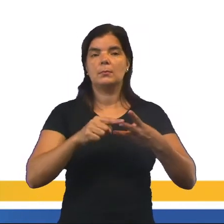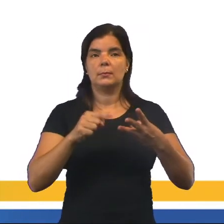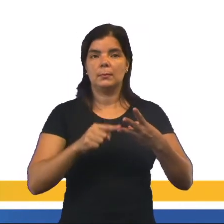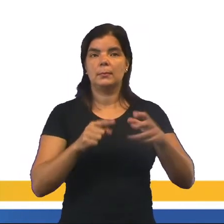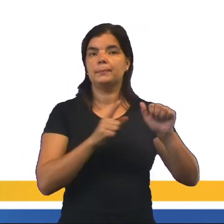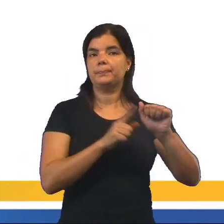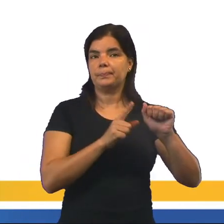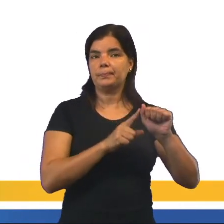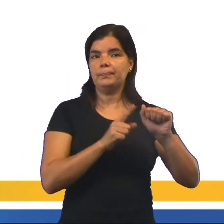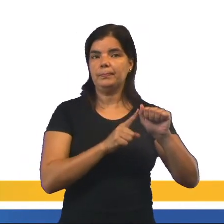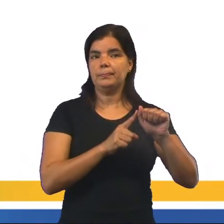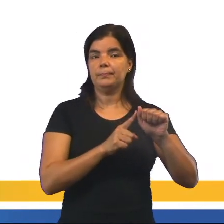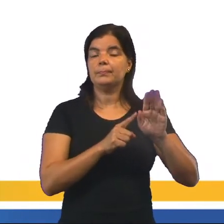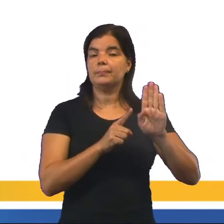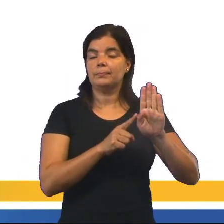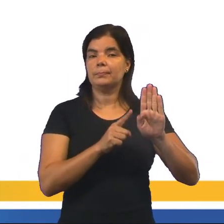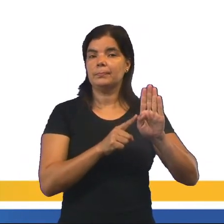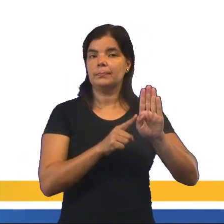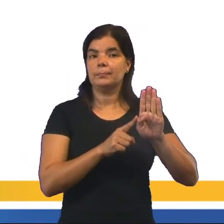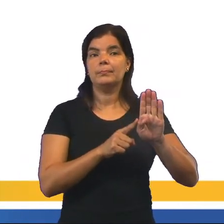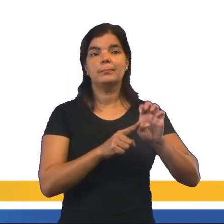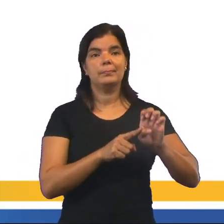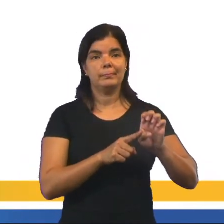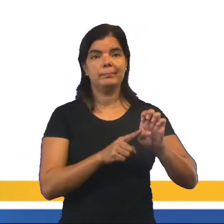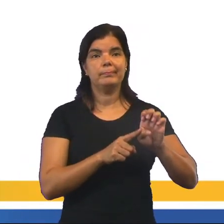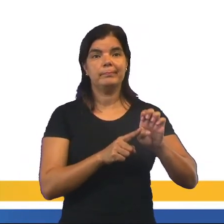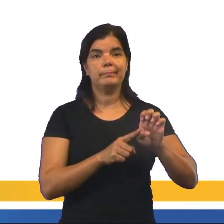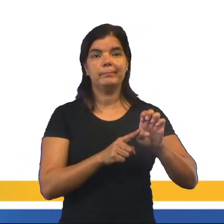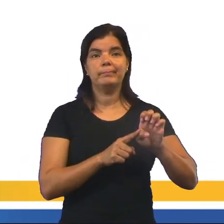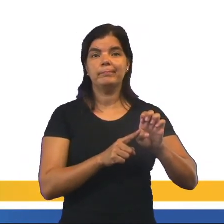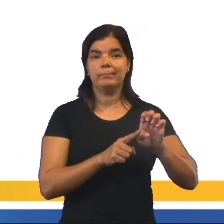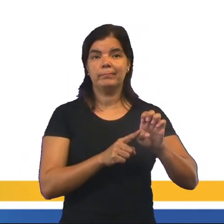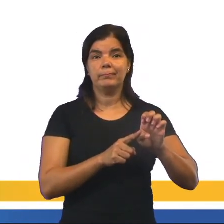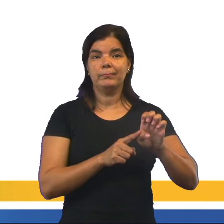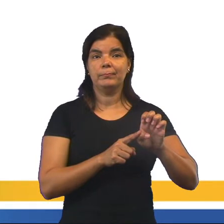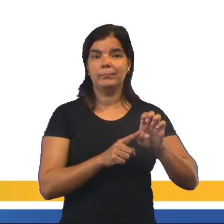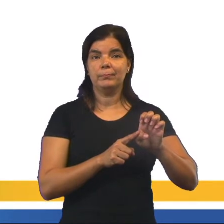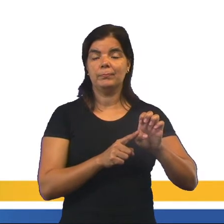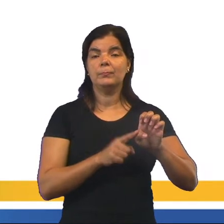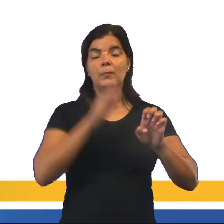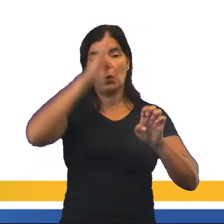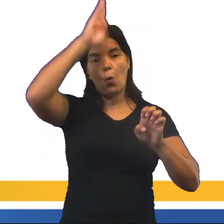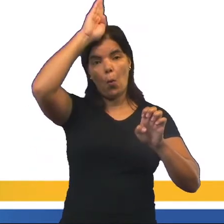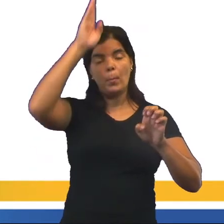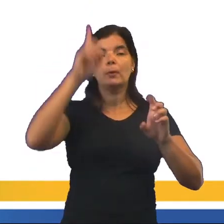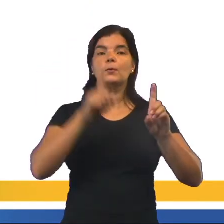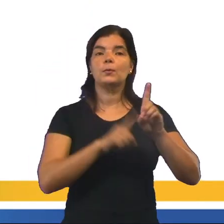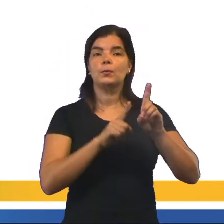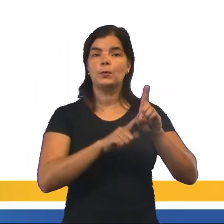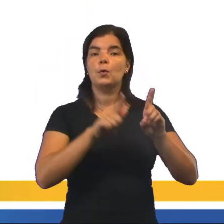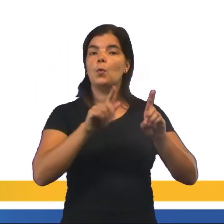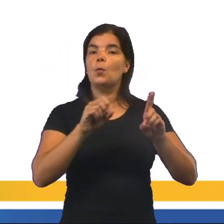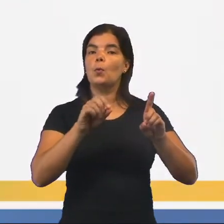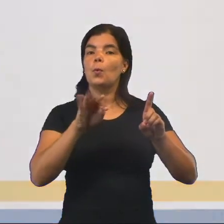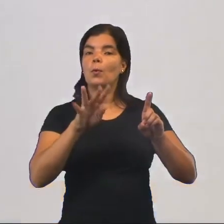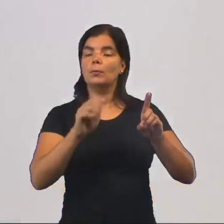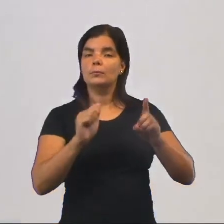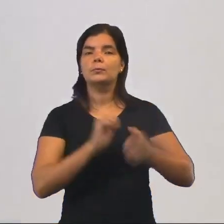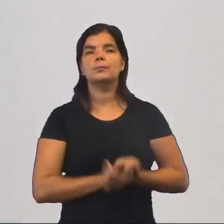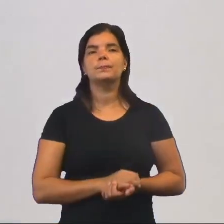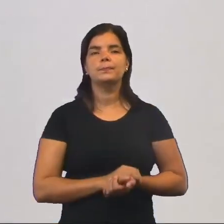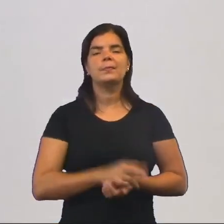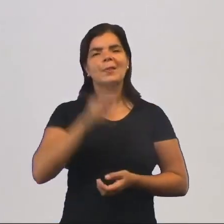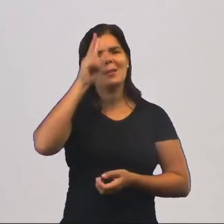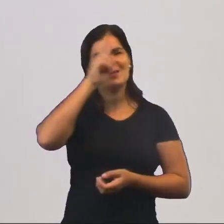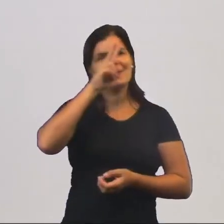alternativas, que é a letra a letra B e a letra E. E fica aí o românico e o gótico.